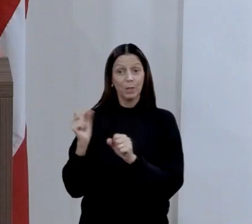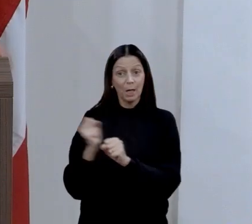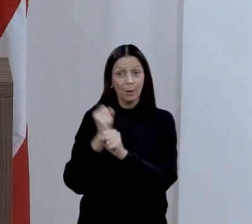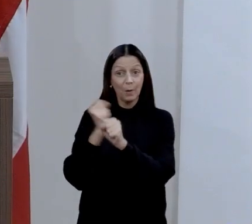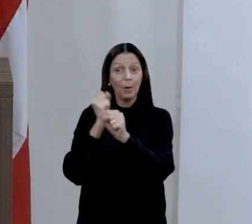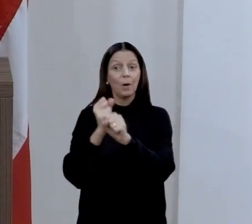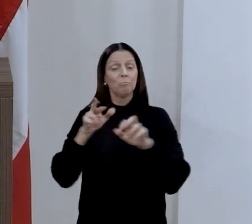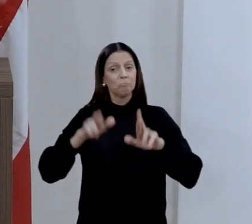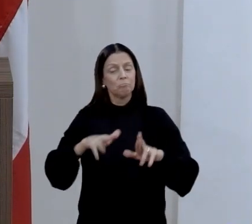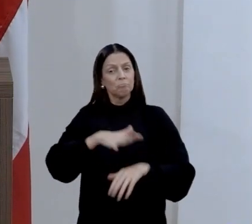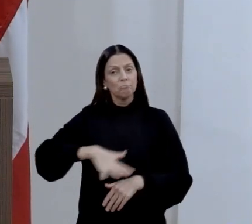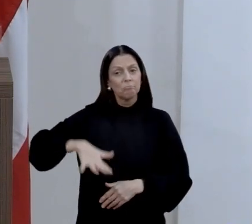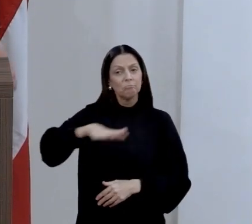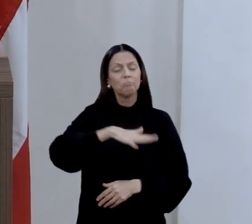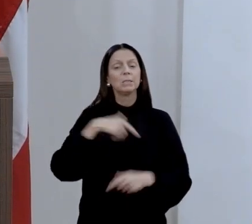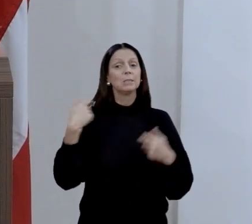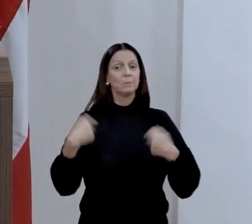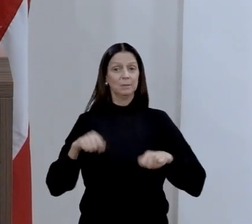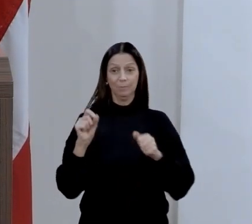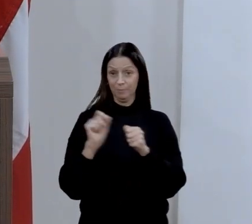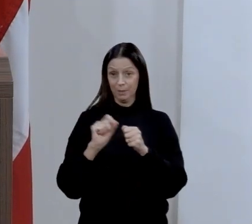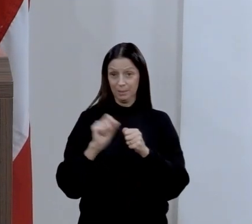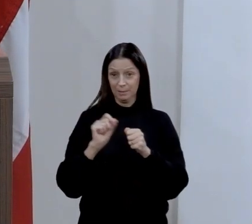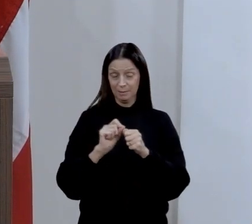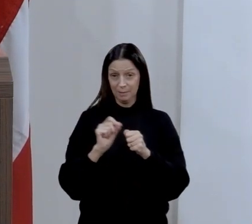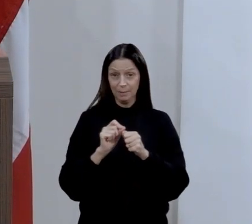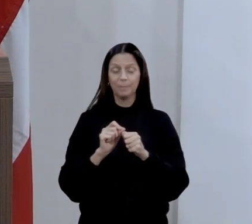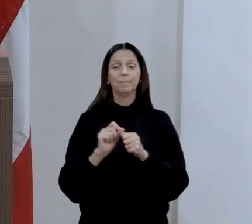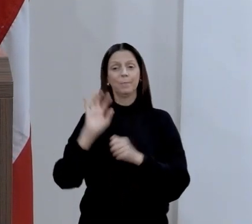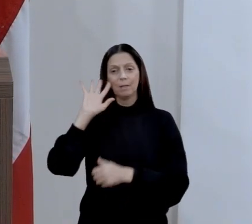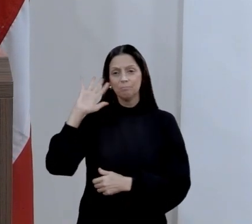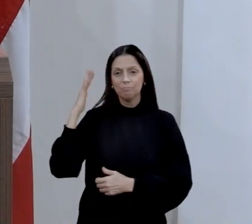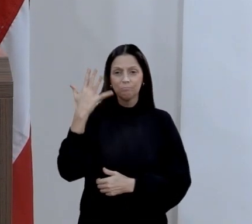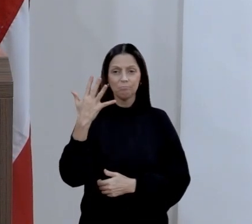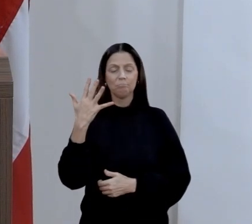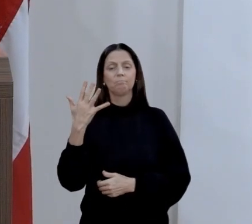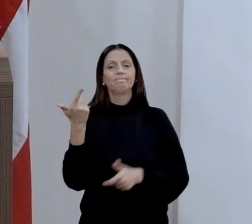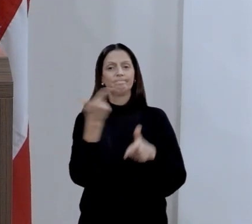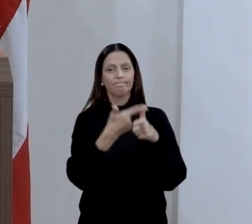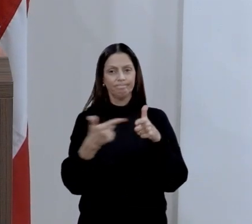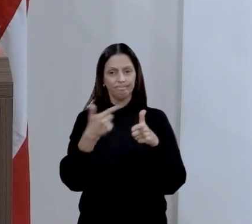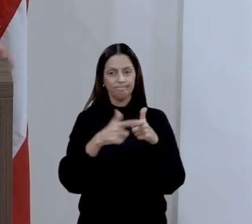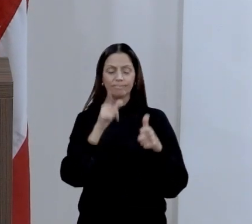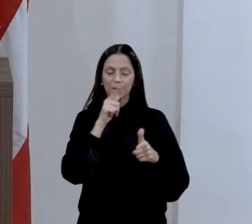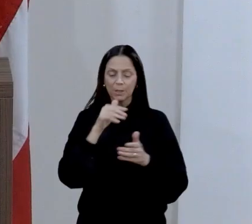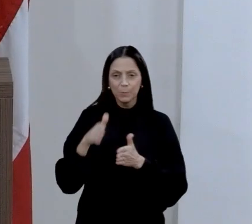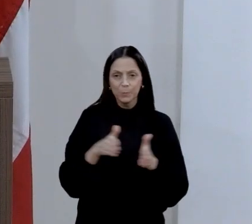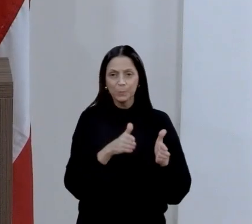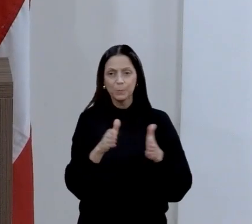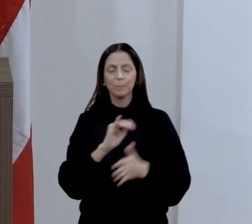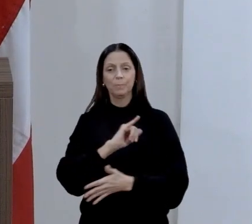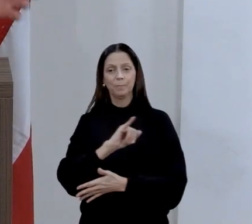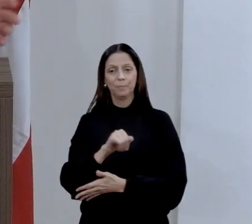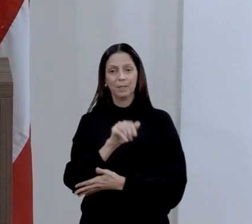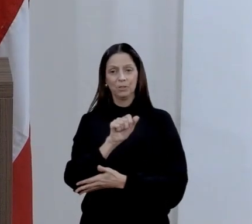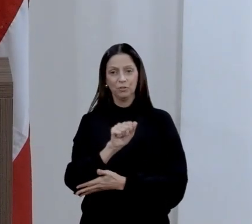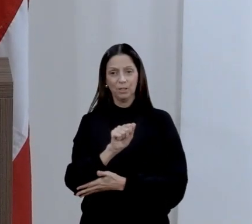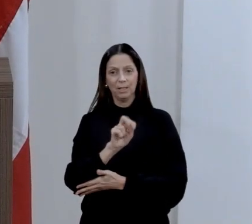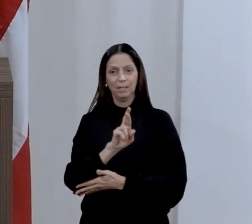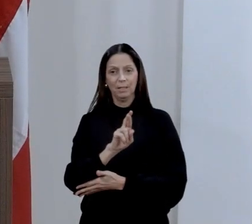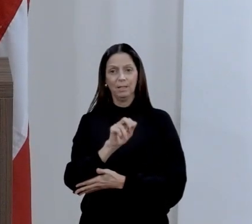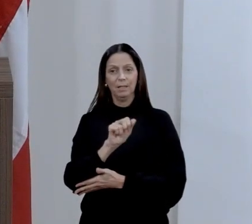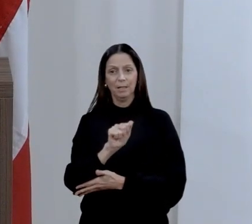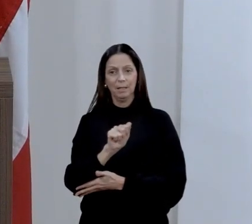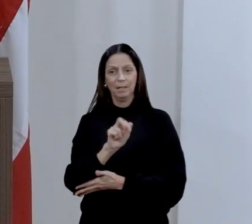região ficou de fazer para a resolução desse problema do Ribeirão Jararaca. E enquanto a gente não